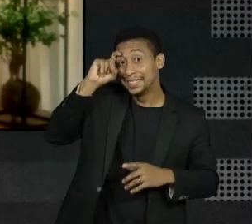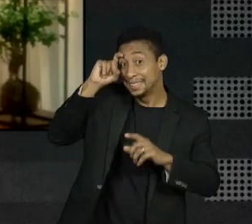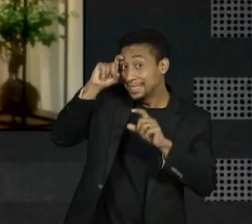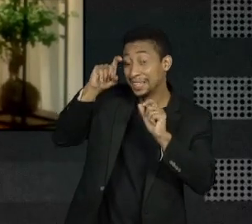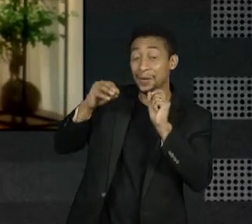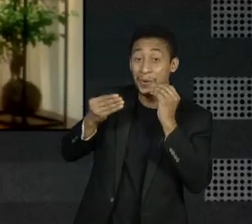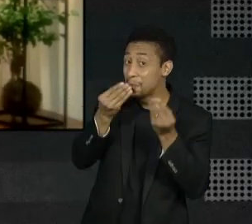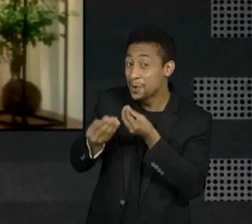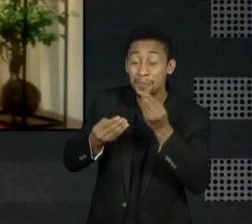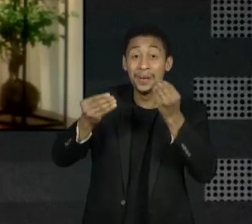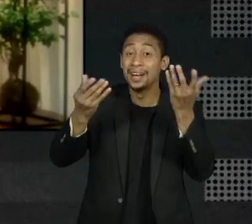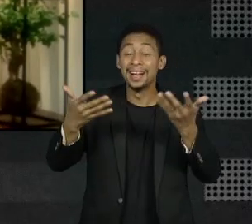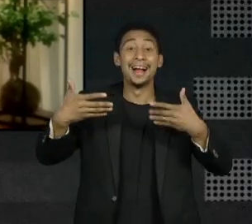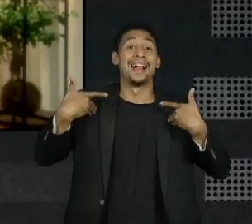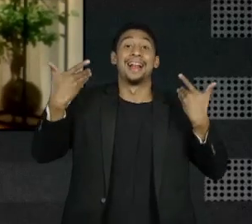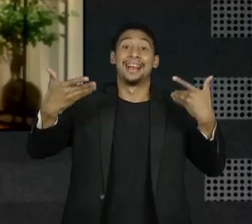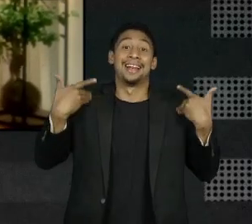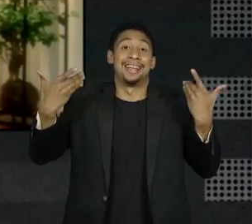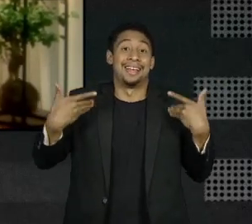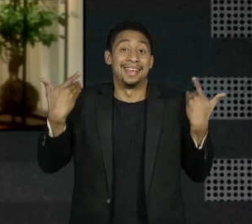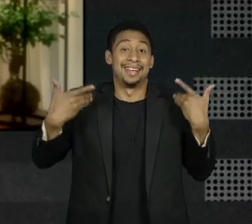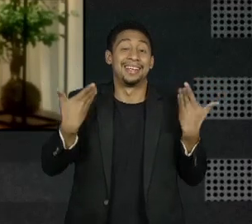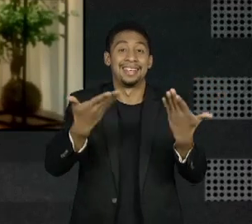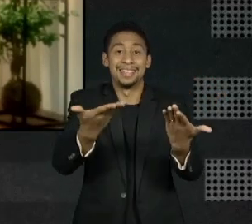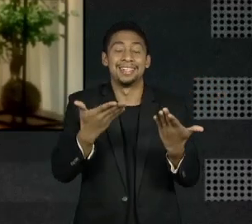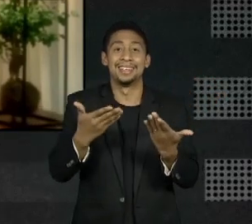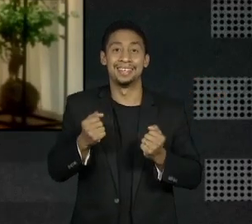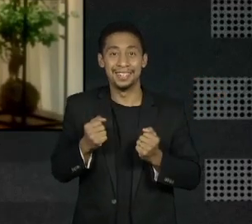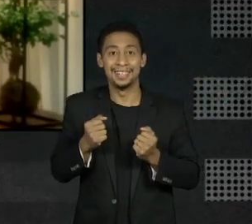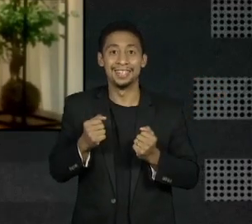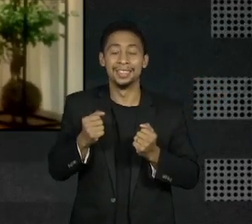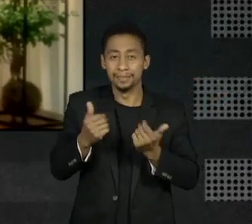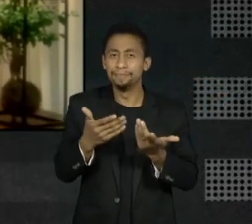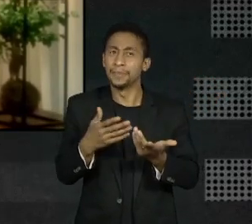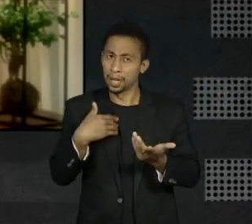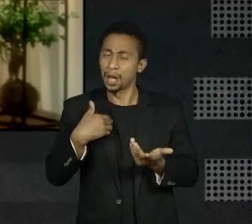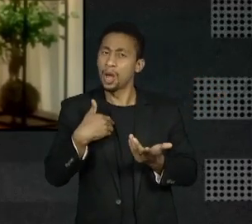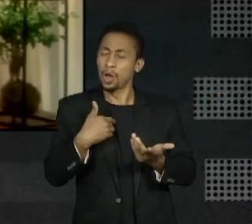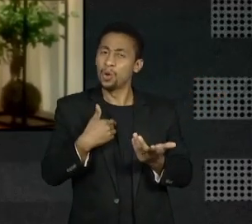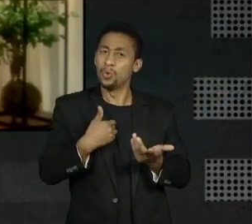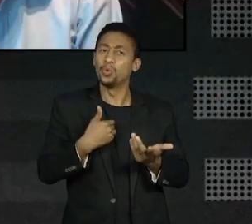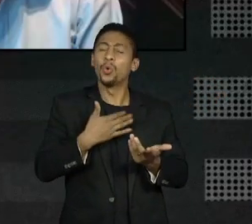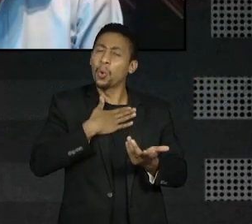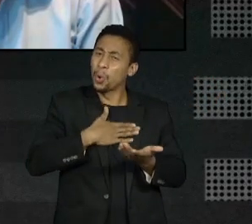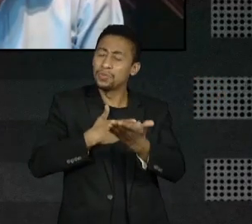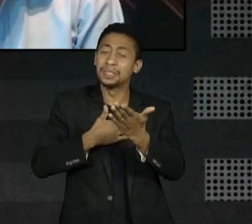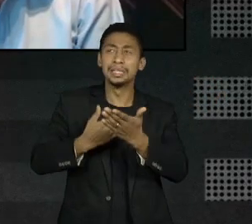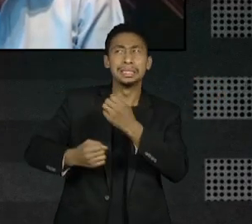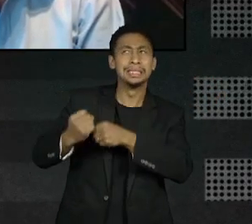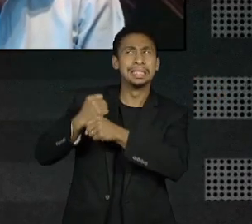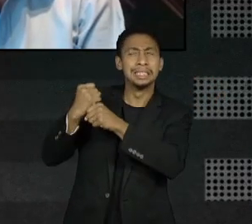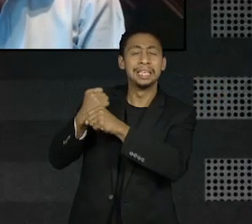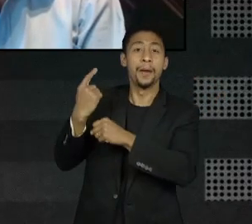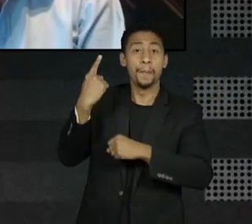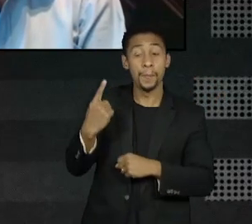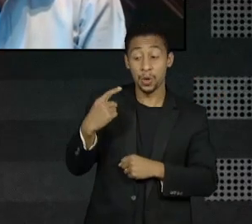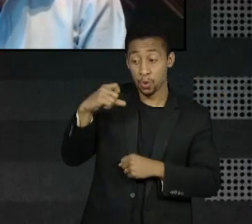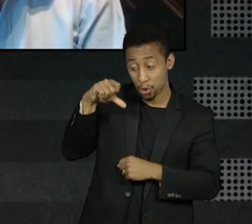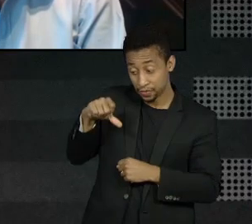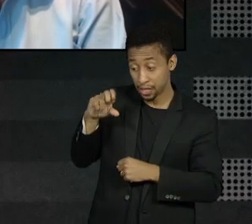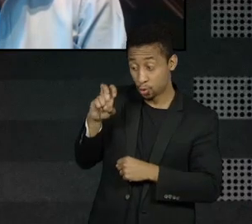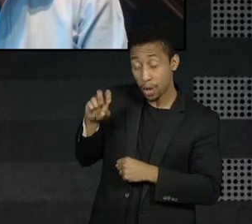a honra, a alegria de não só acompanhar como um artista desde 1959, quando eu